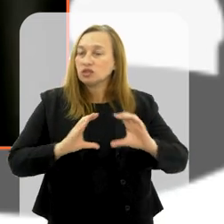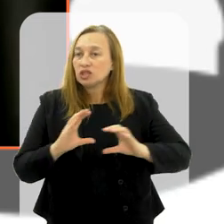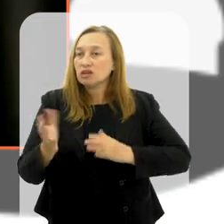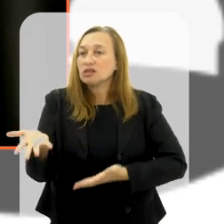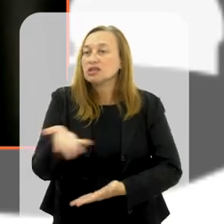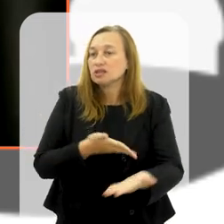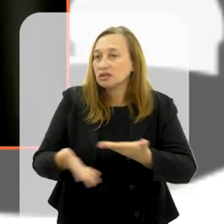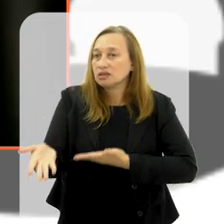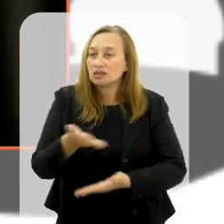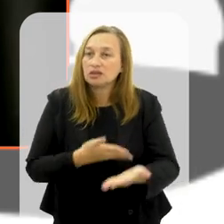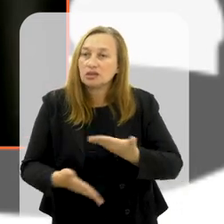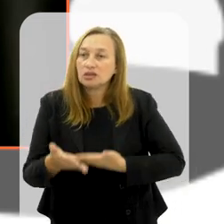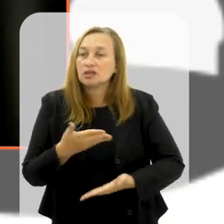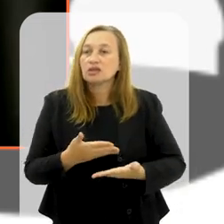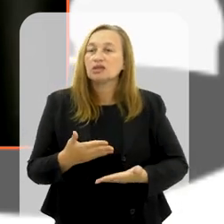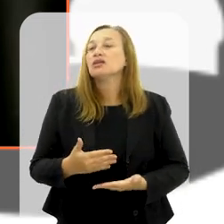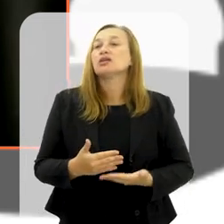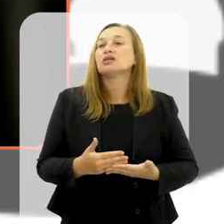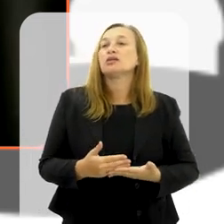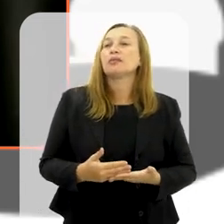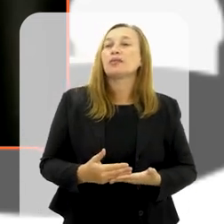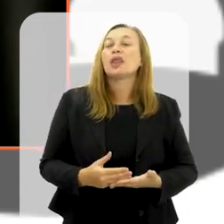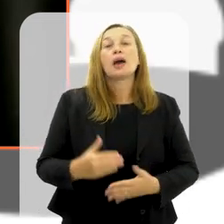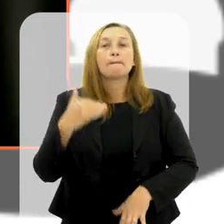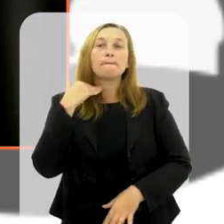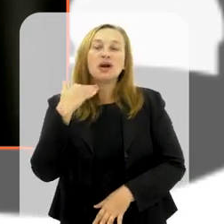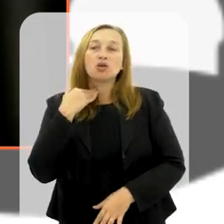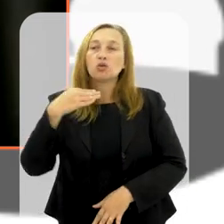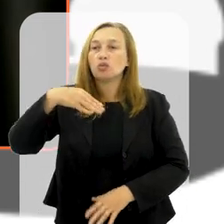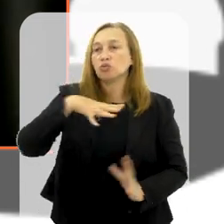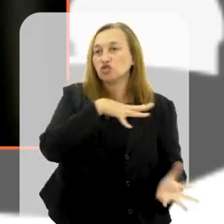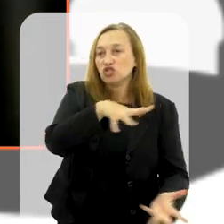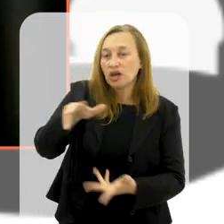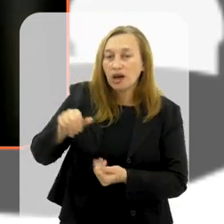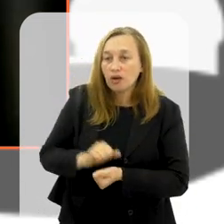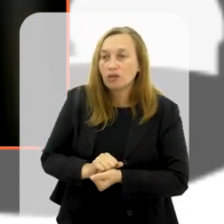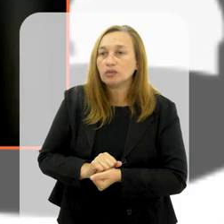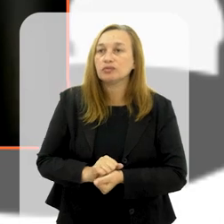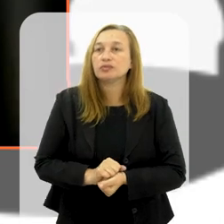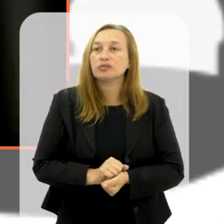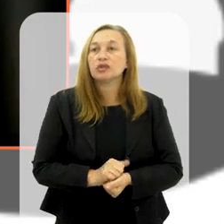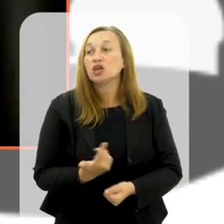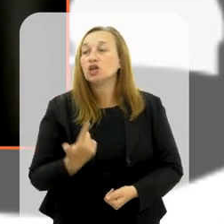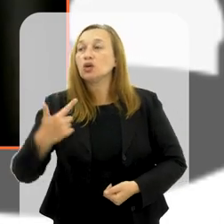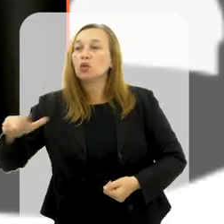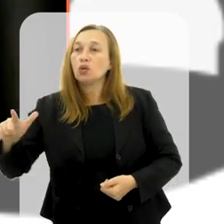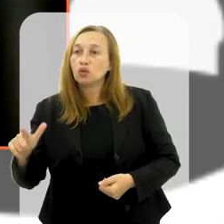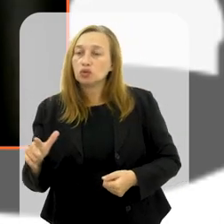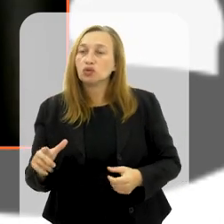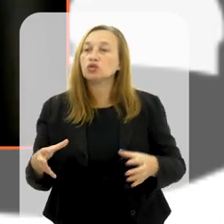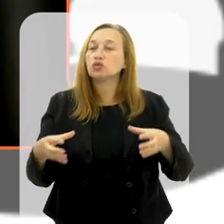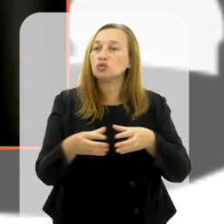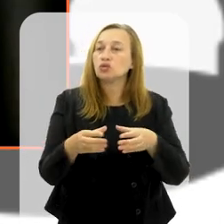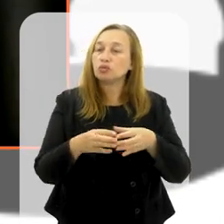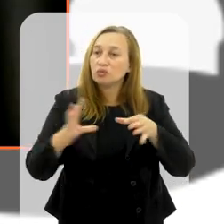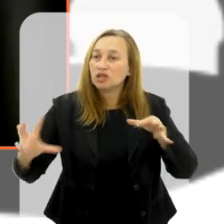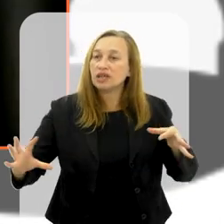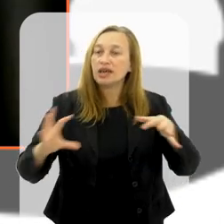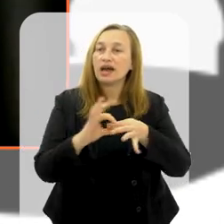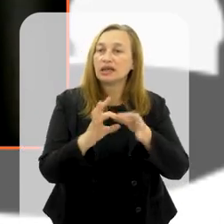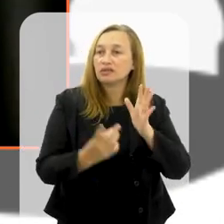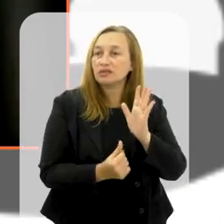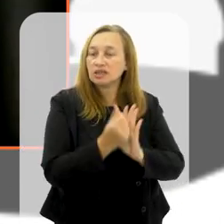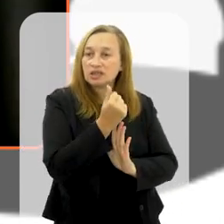financeiras multilaterais, FMI, Banco Mundial e outros organismos ligados à questão financeira